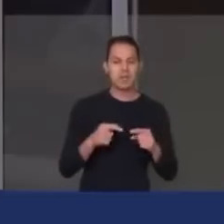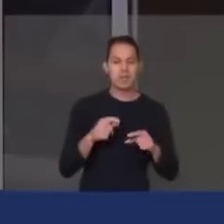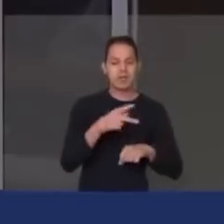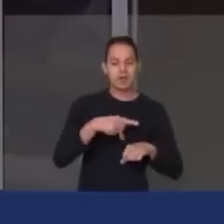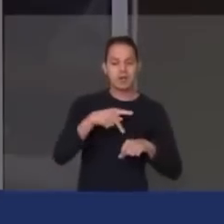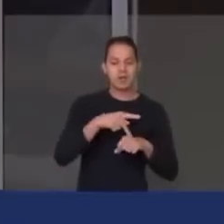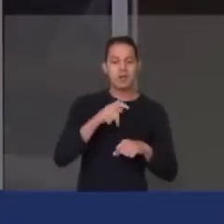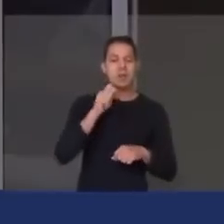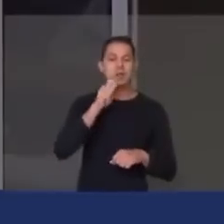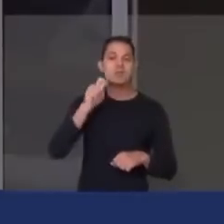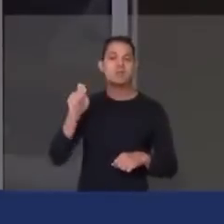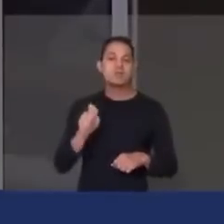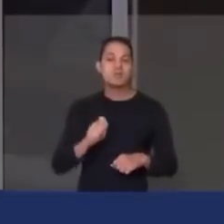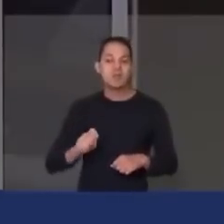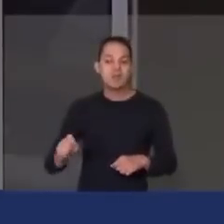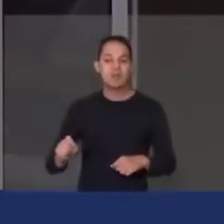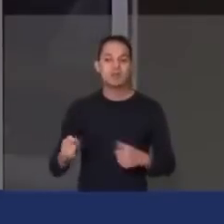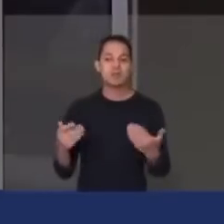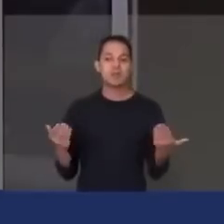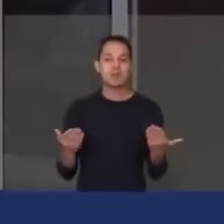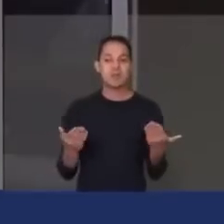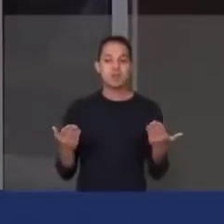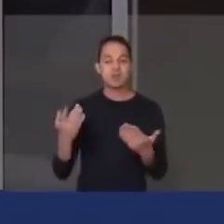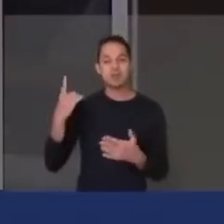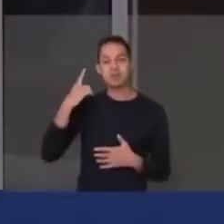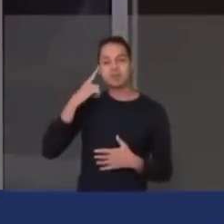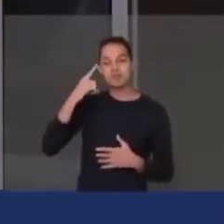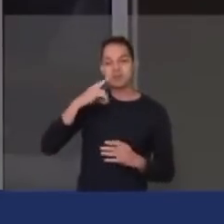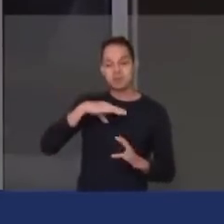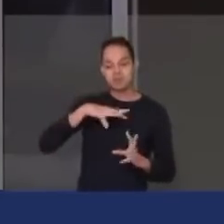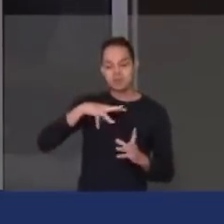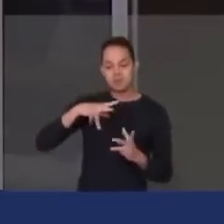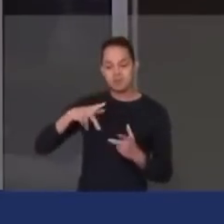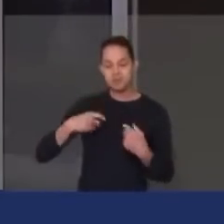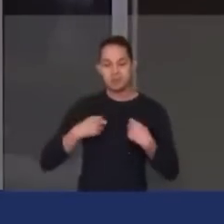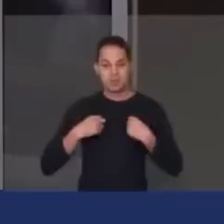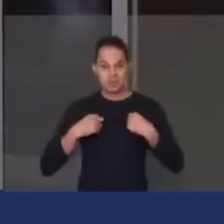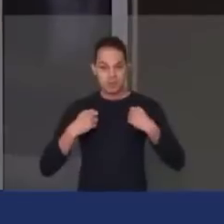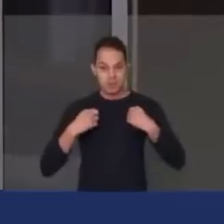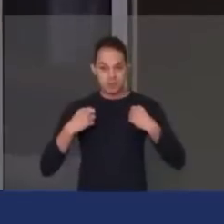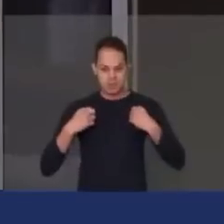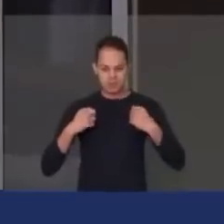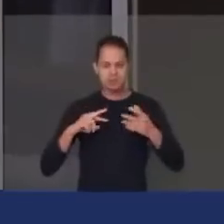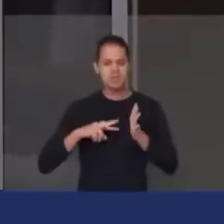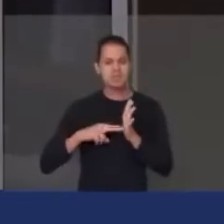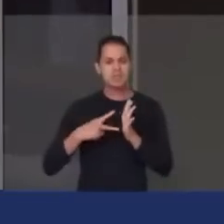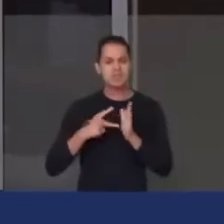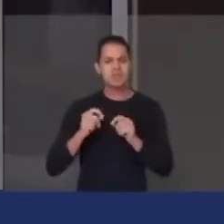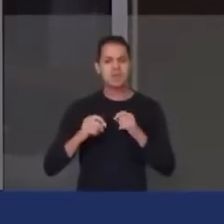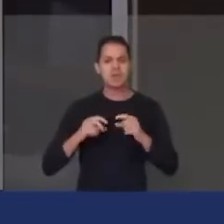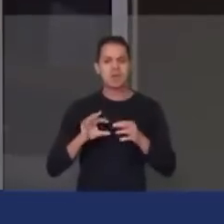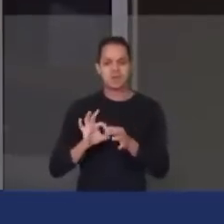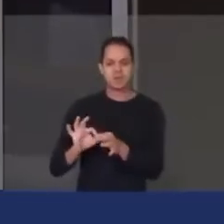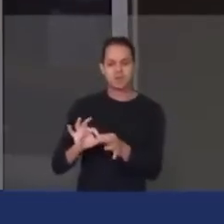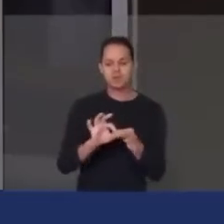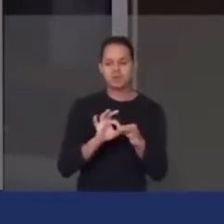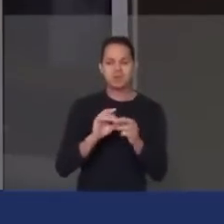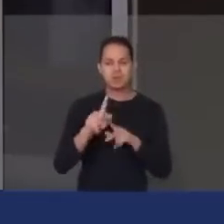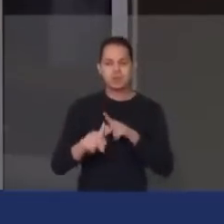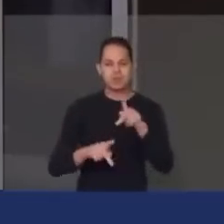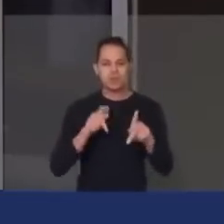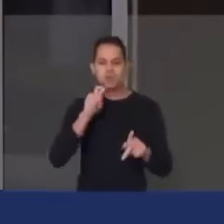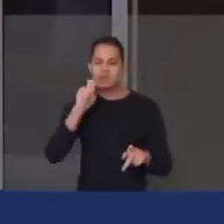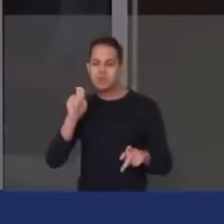estamos comemorando o dia internacional da vice-vanca que serve para unir todos os ucranianos e seus